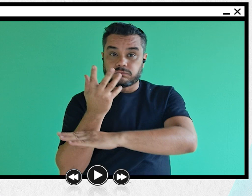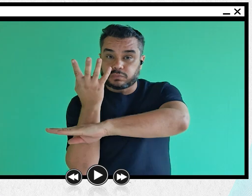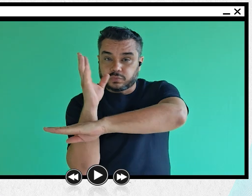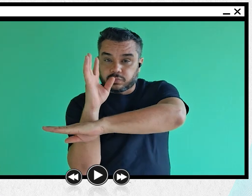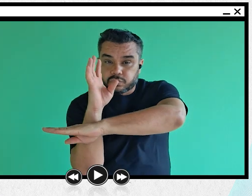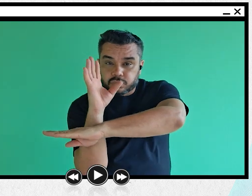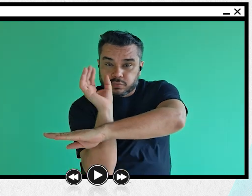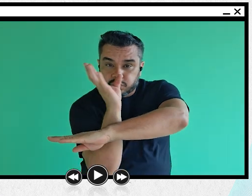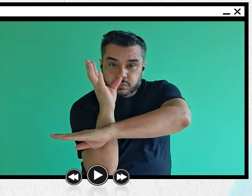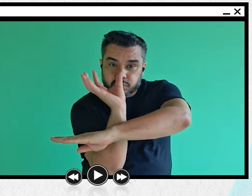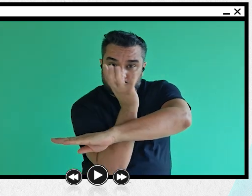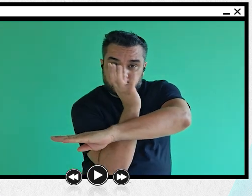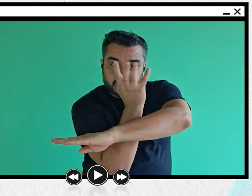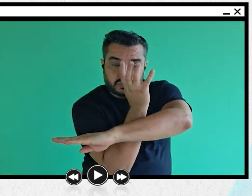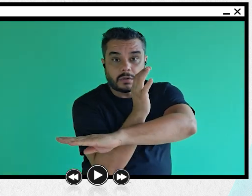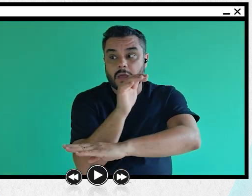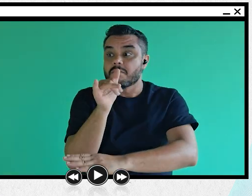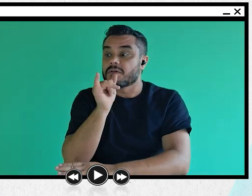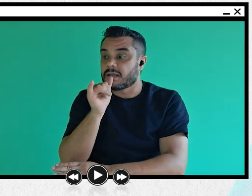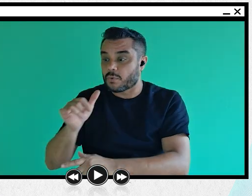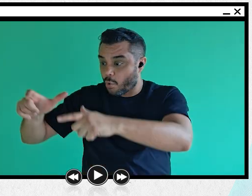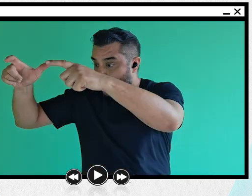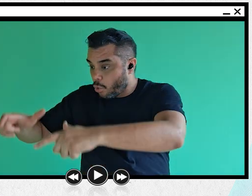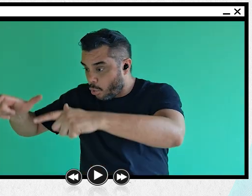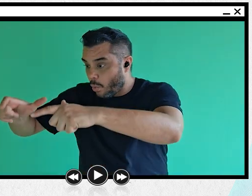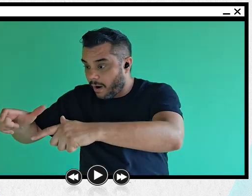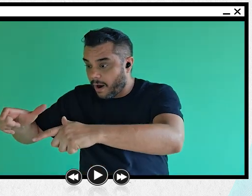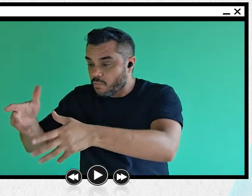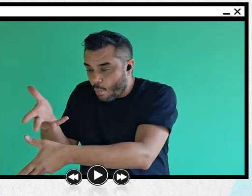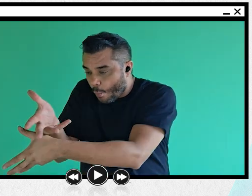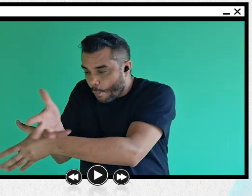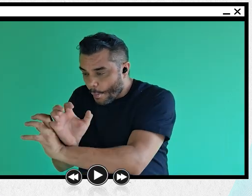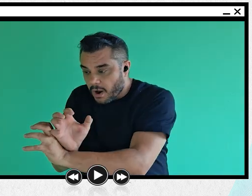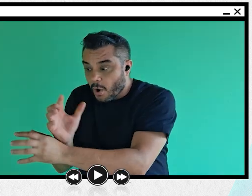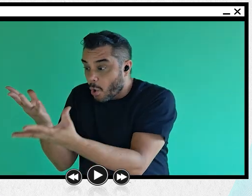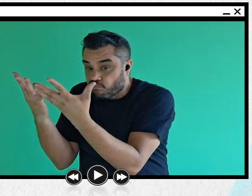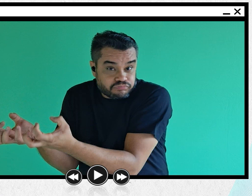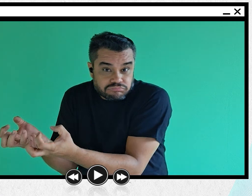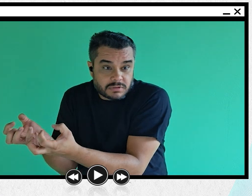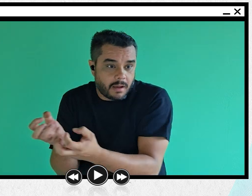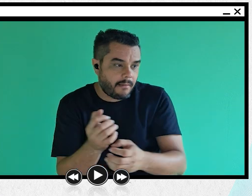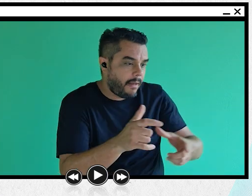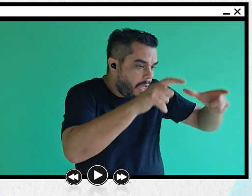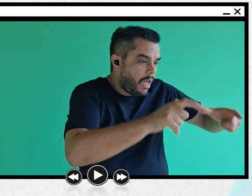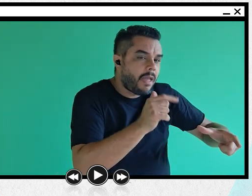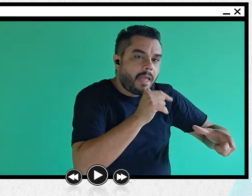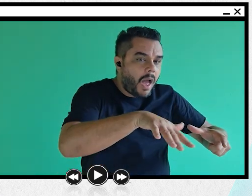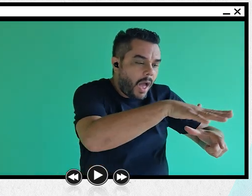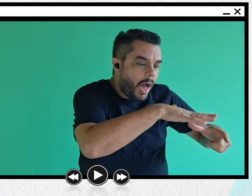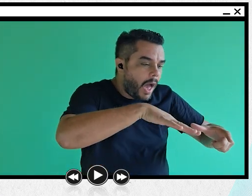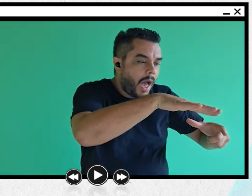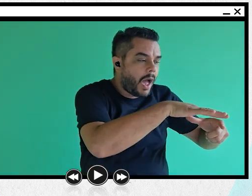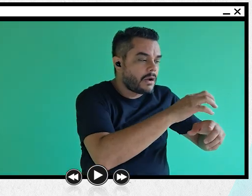plantas, elas também, se você não tem nenhum outro ambiente alagado ao redor, elas não vão se espalhar pelo ambiente, elas vão permanecer ali no sistema